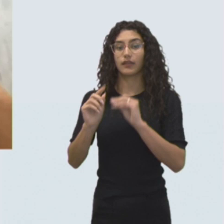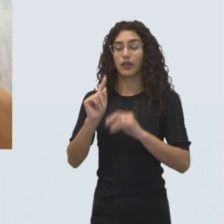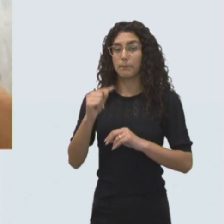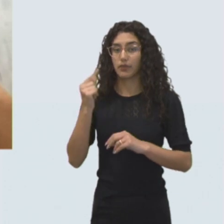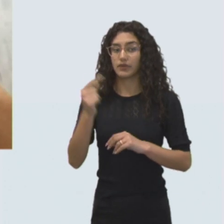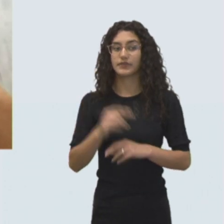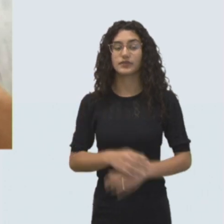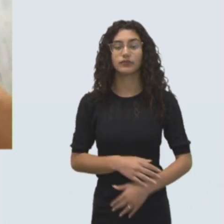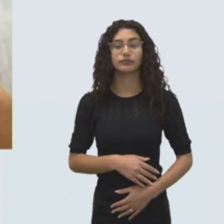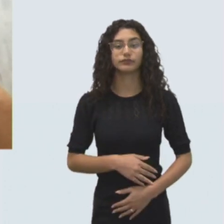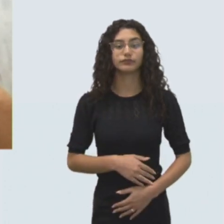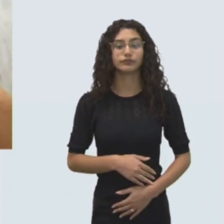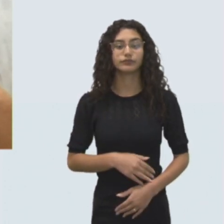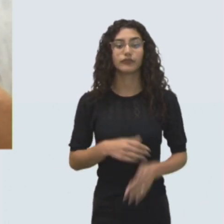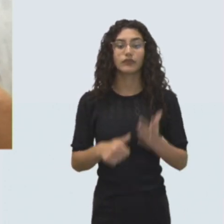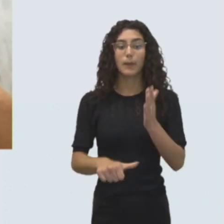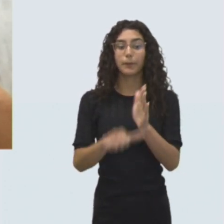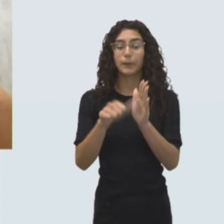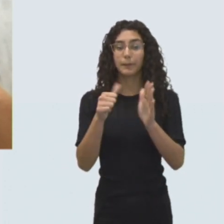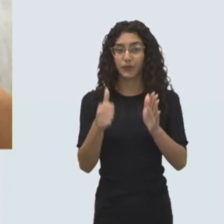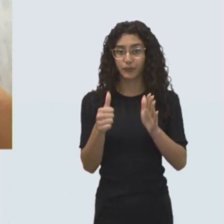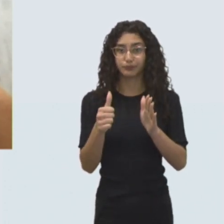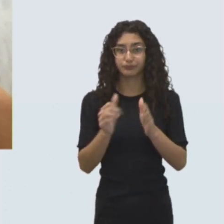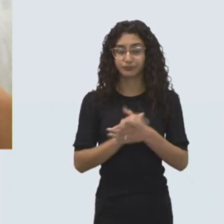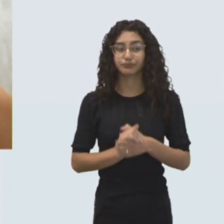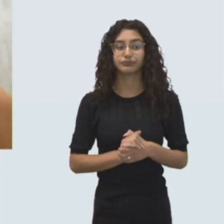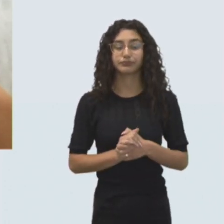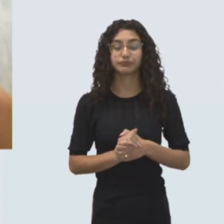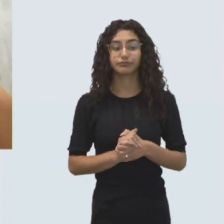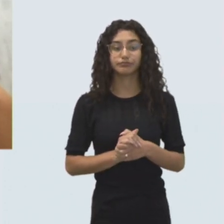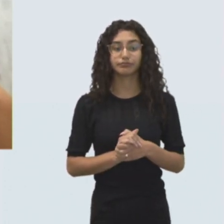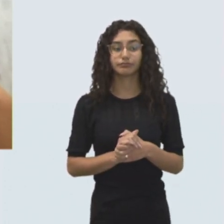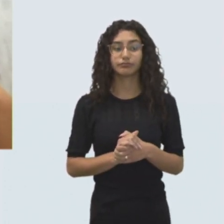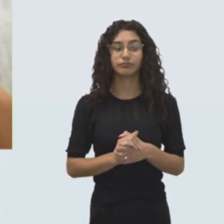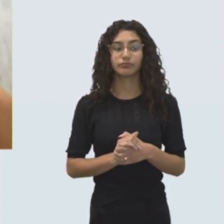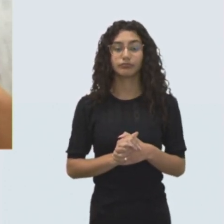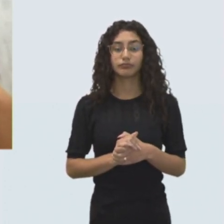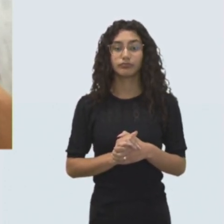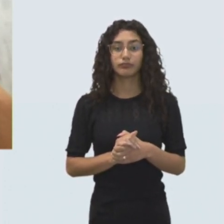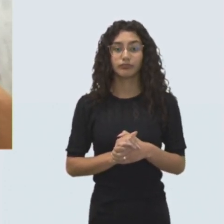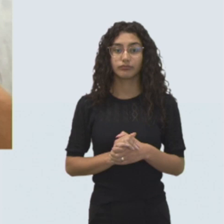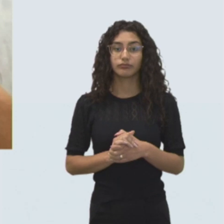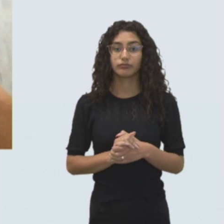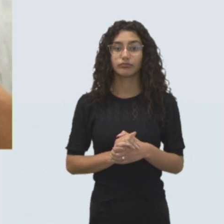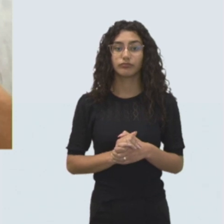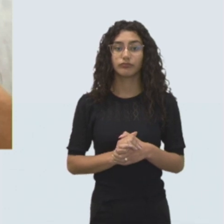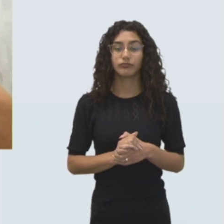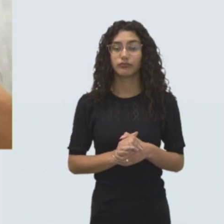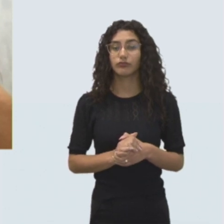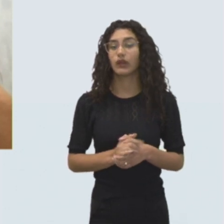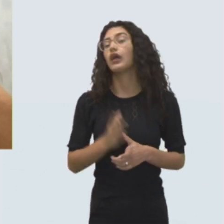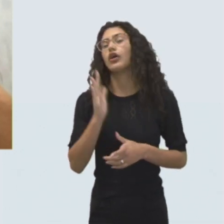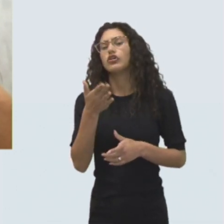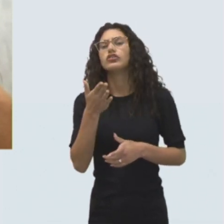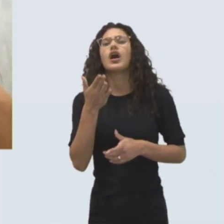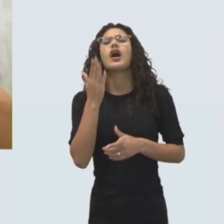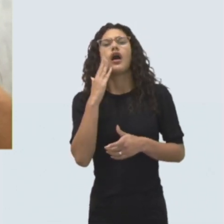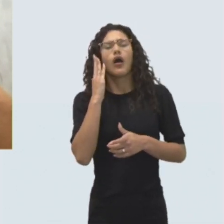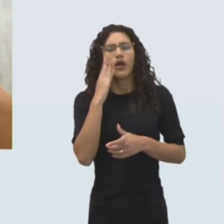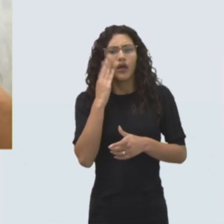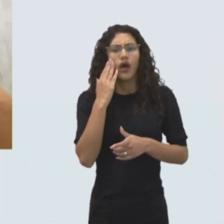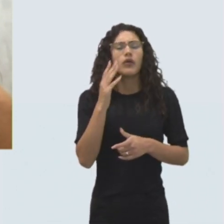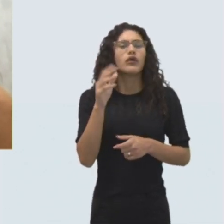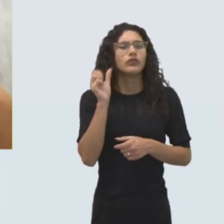Alice. Primeiro conceito deles, eros. Vocês já devem ter ouvido falar, por exemplo,